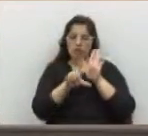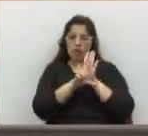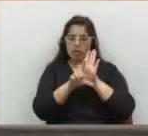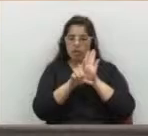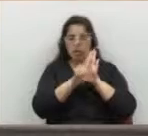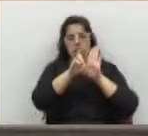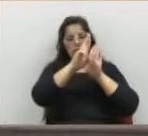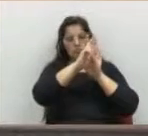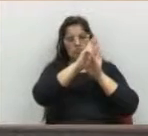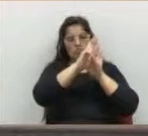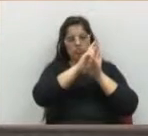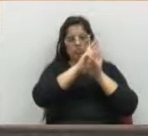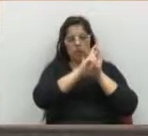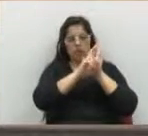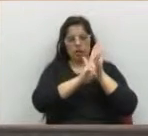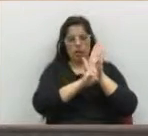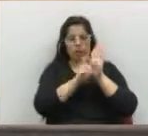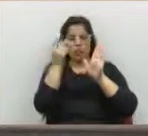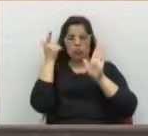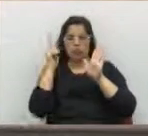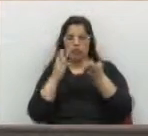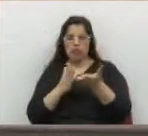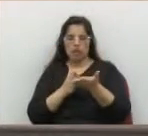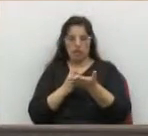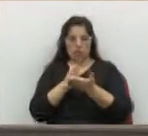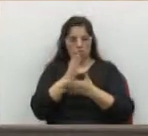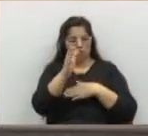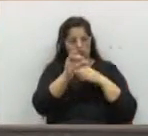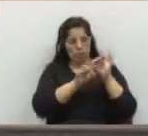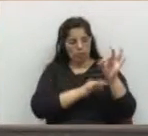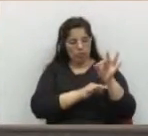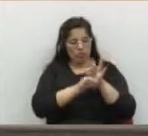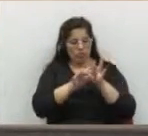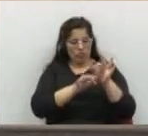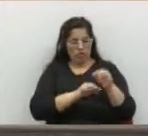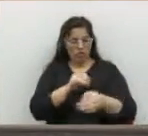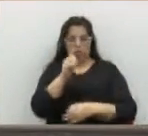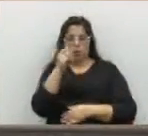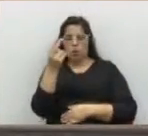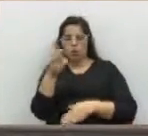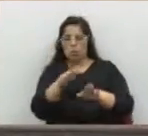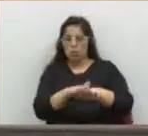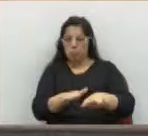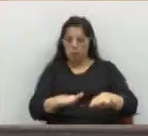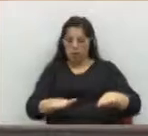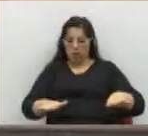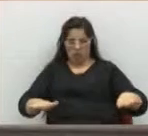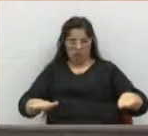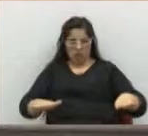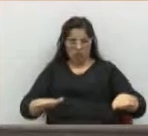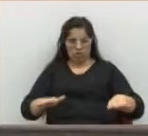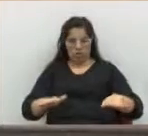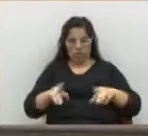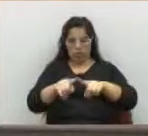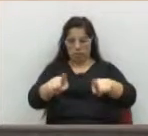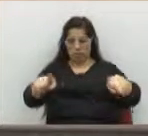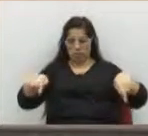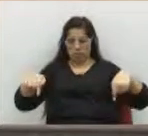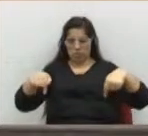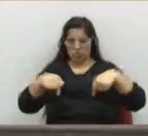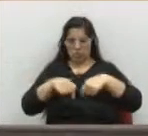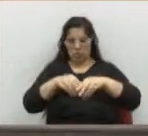e definitiva de projeto ou plano de parcelamento do solo na forma de loteamento no município de